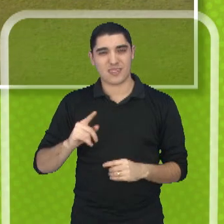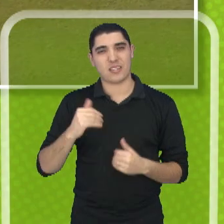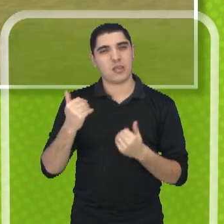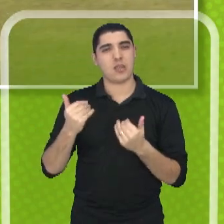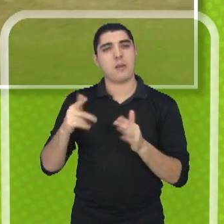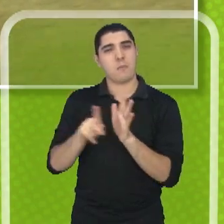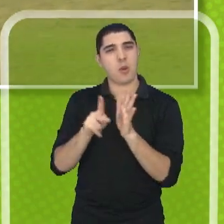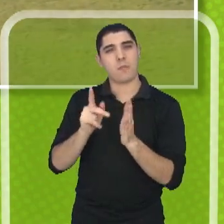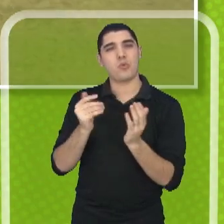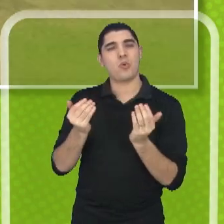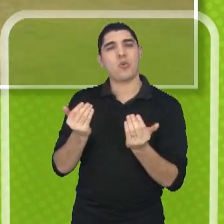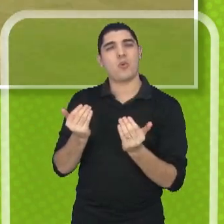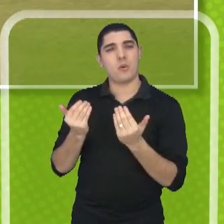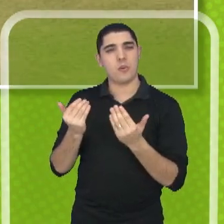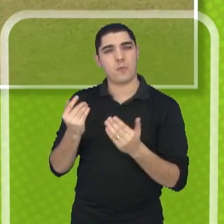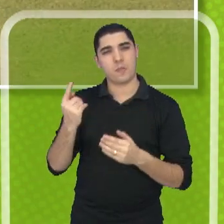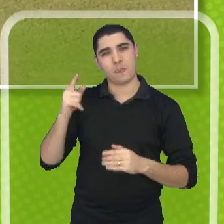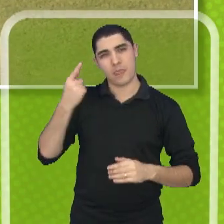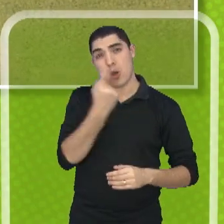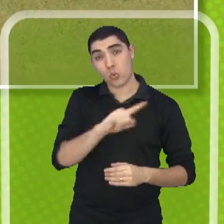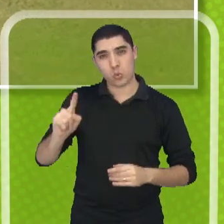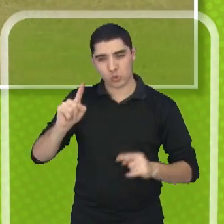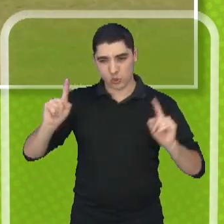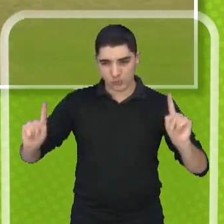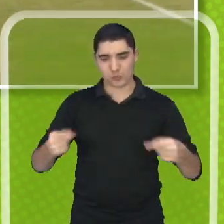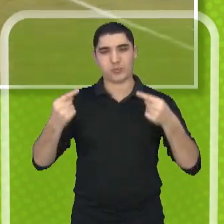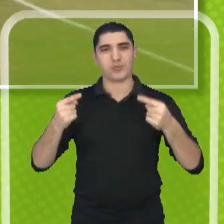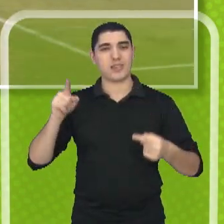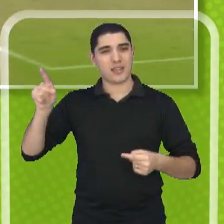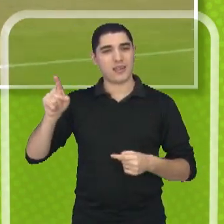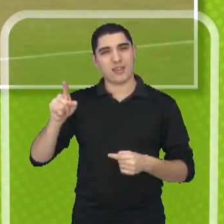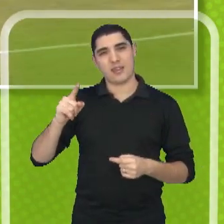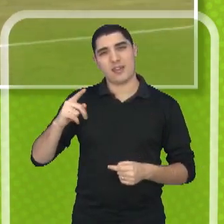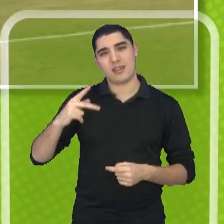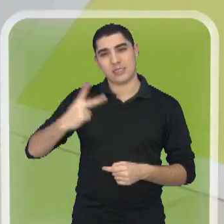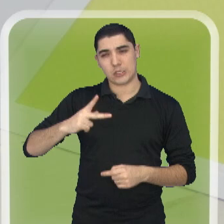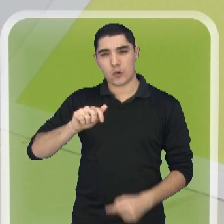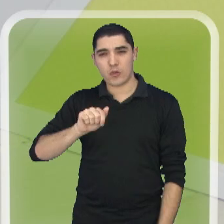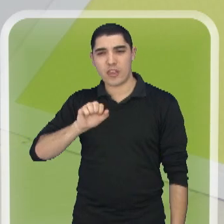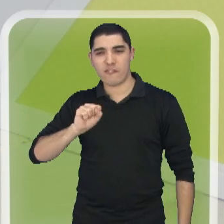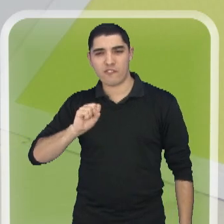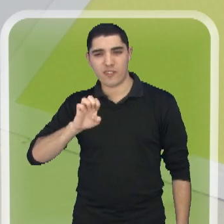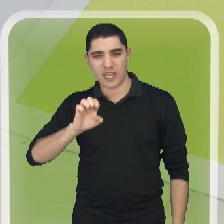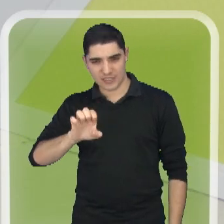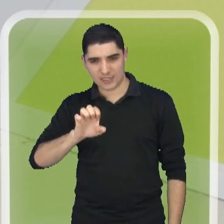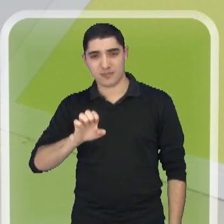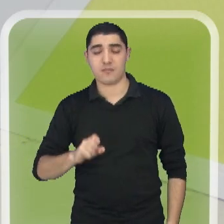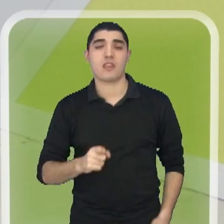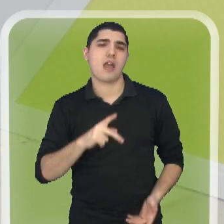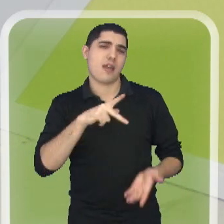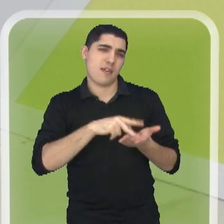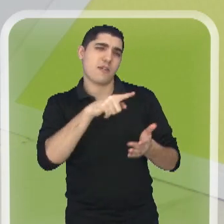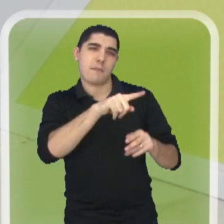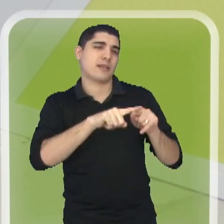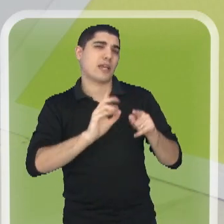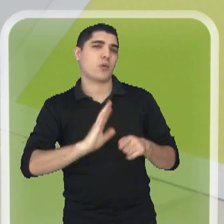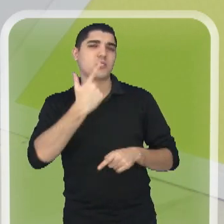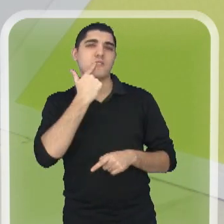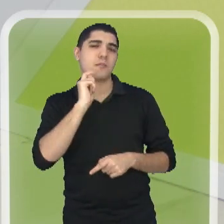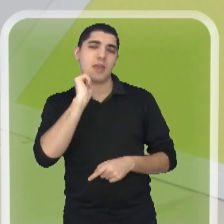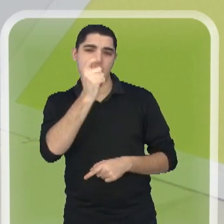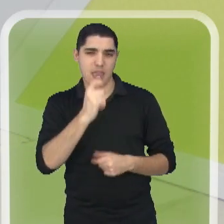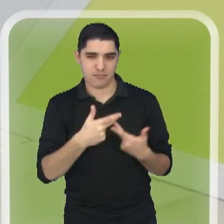partida de ida, na última partida do turno da segunda fase. Mas ali foi um jogo atípico, justamente por conta da expulsão e tudo mais, né?